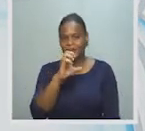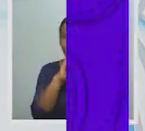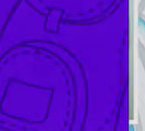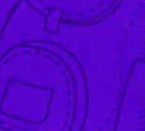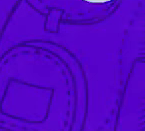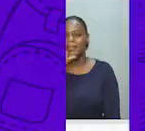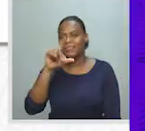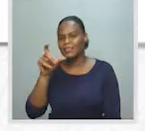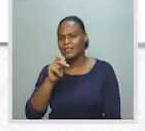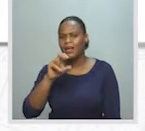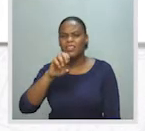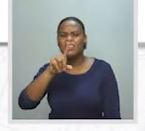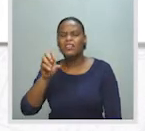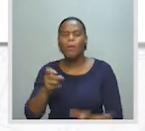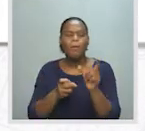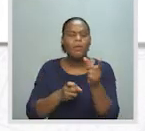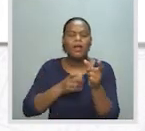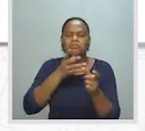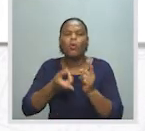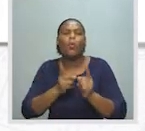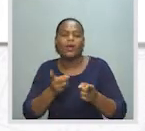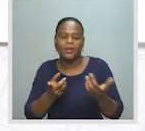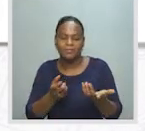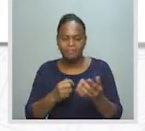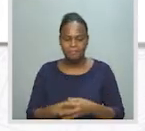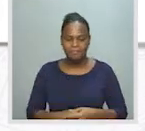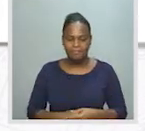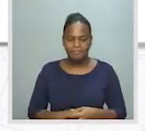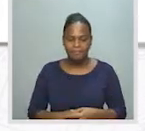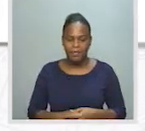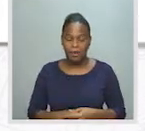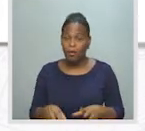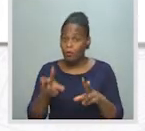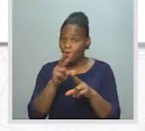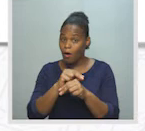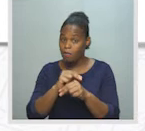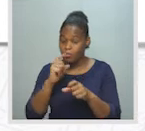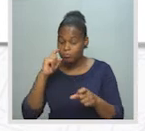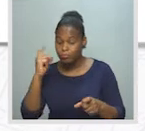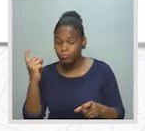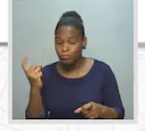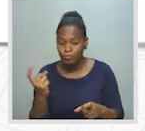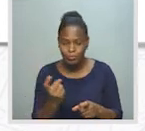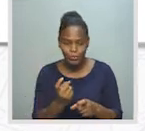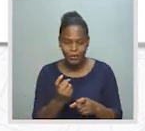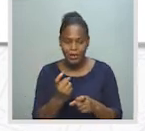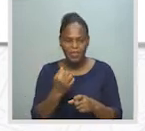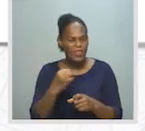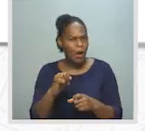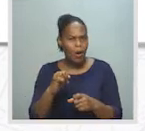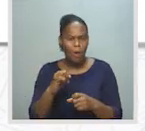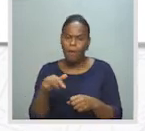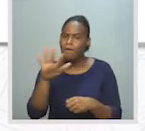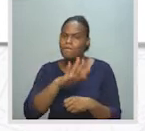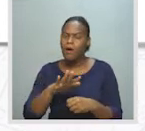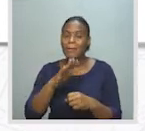ressacralização. Então, vamos ao conceito de ressacralização. É uma nova busca de transcendência, não à maneira